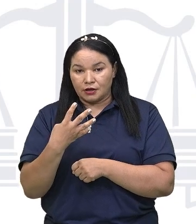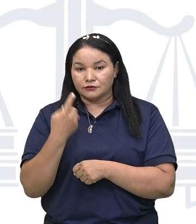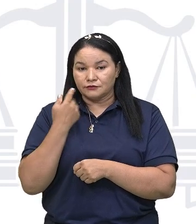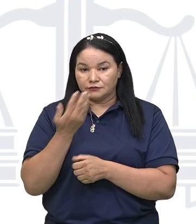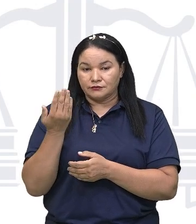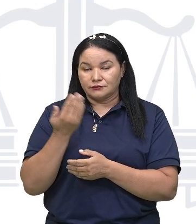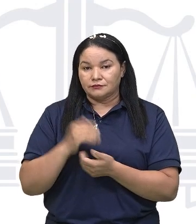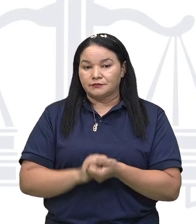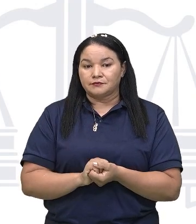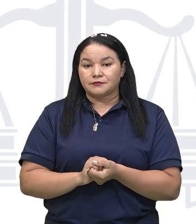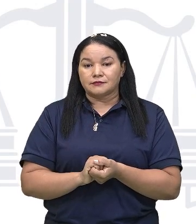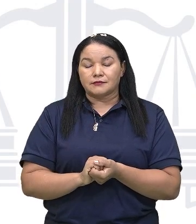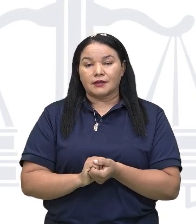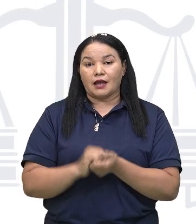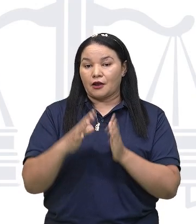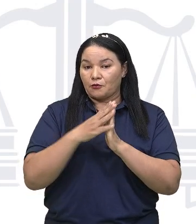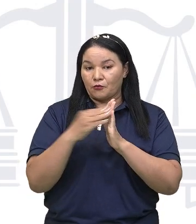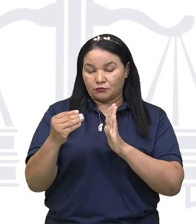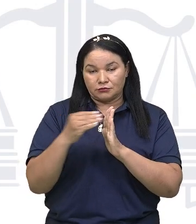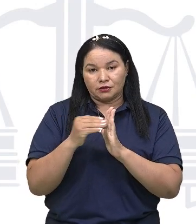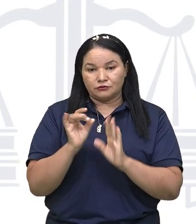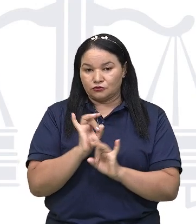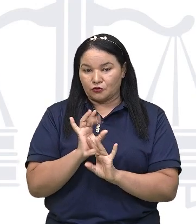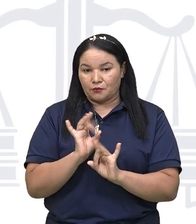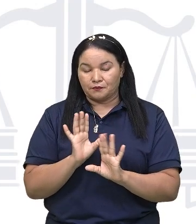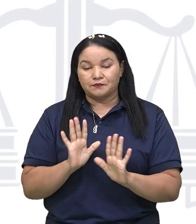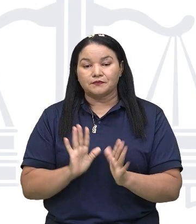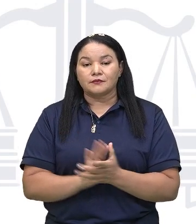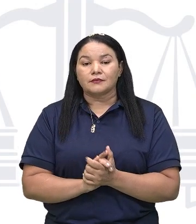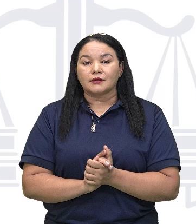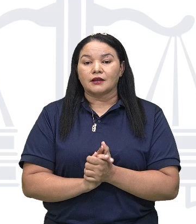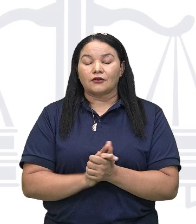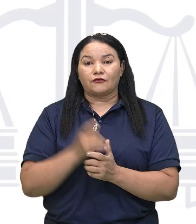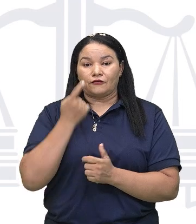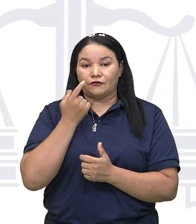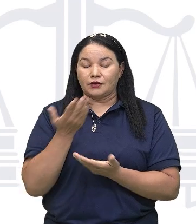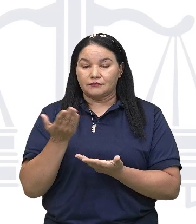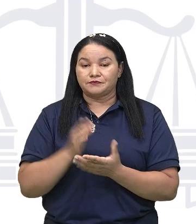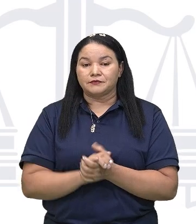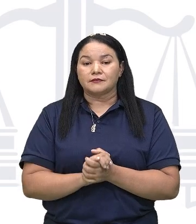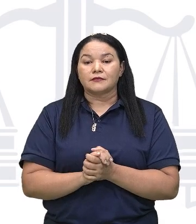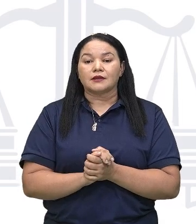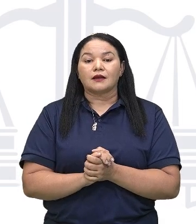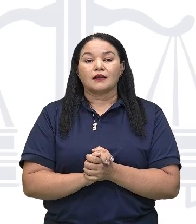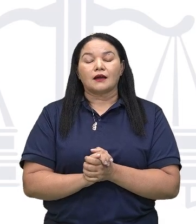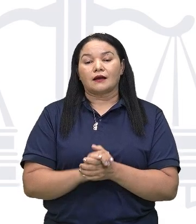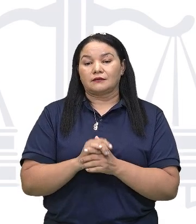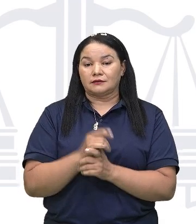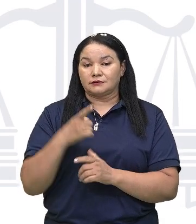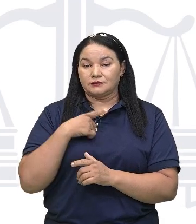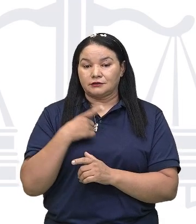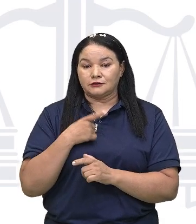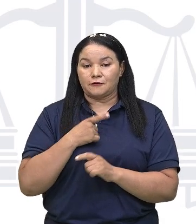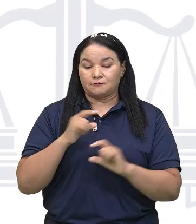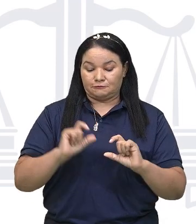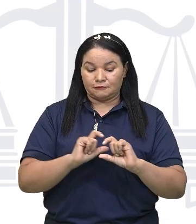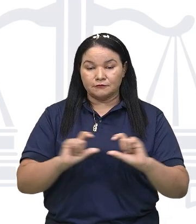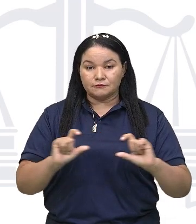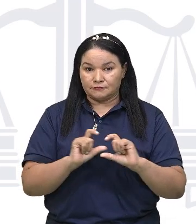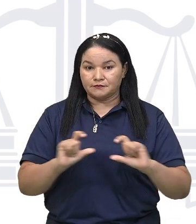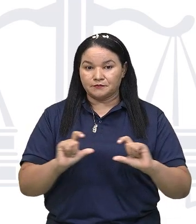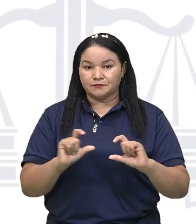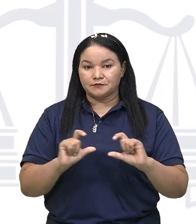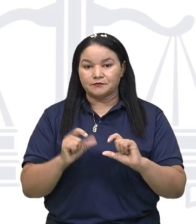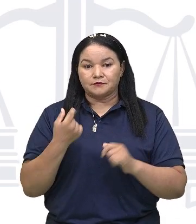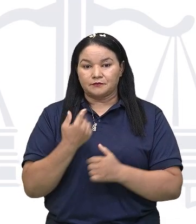desse ano, tá bom? Só uma observação. E ele vem com alguns íconezinhos, mas ele tem uma legenda abaixo, então você